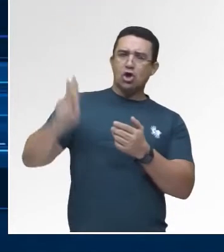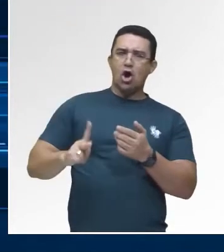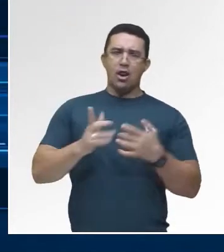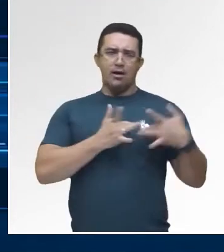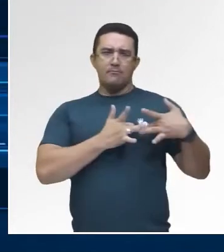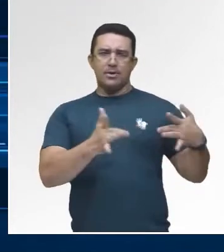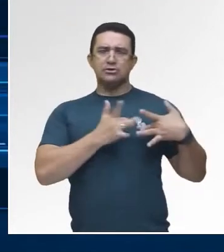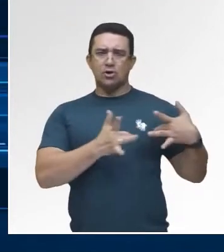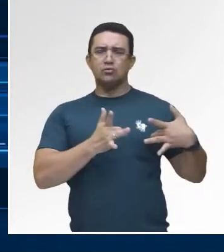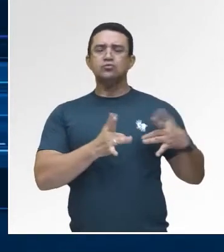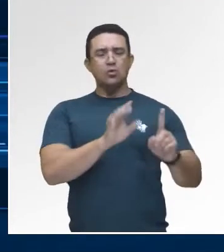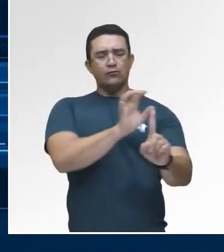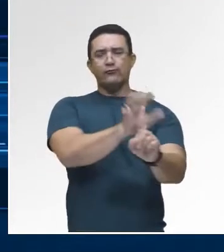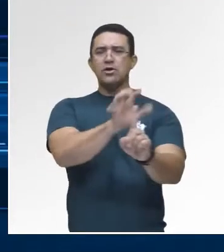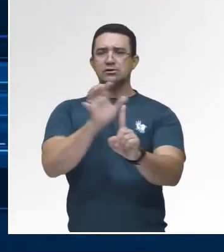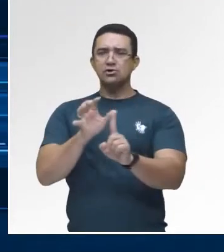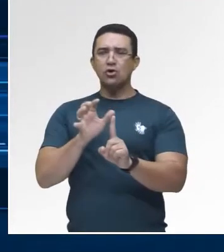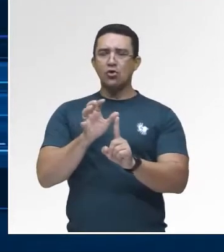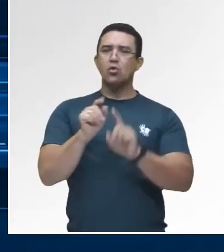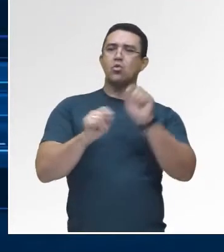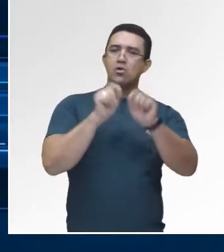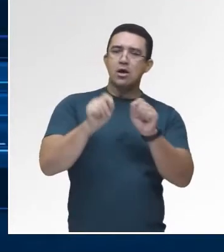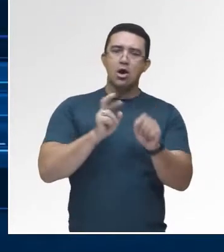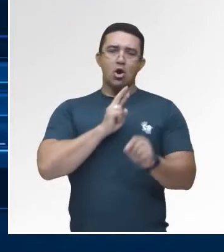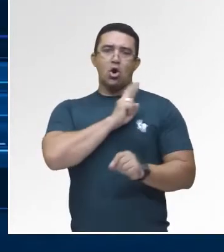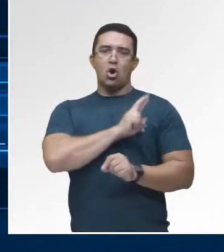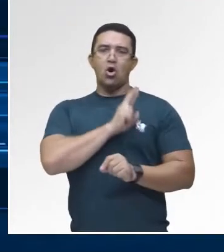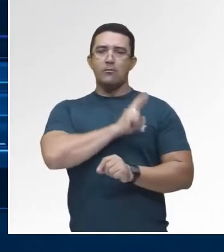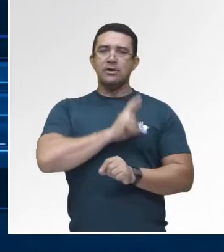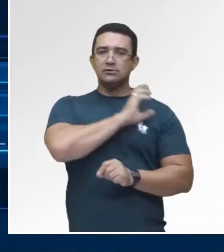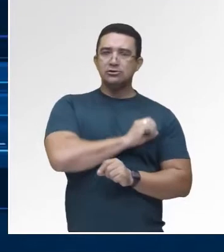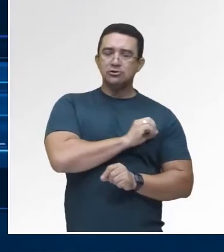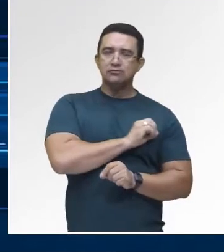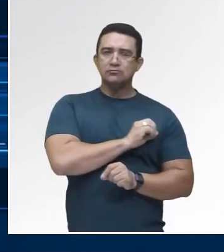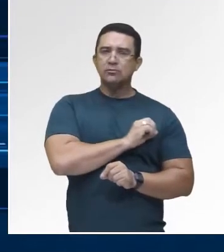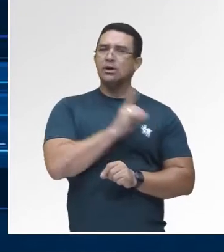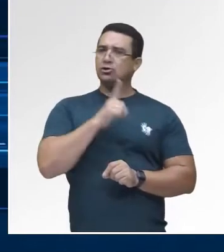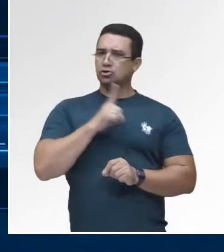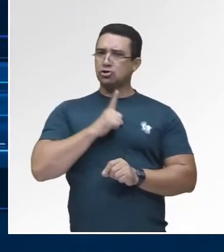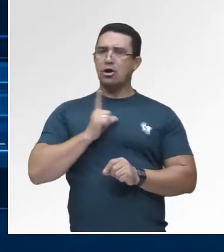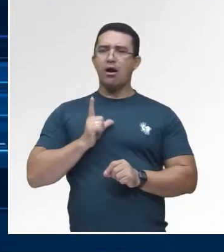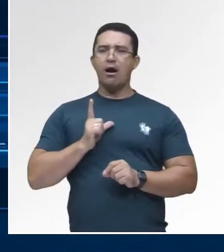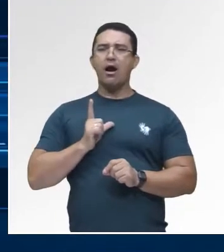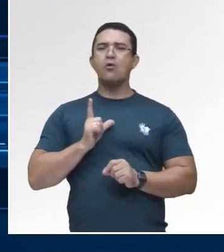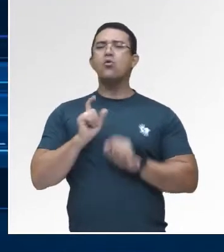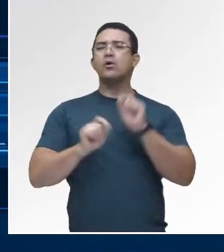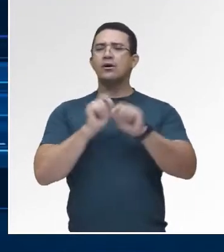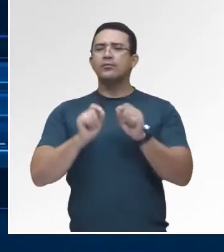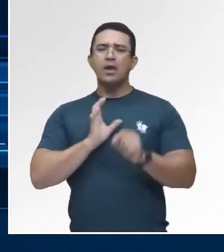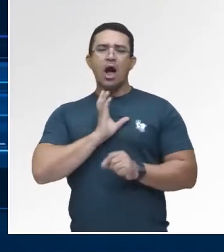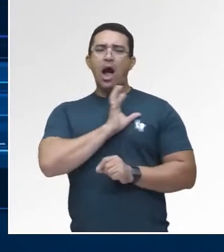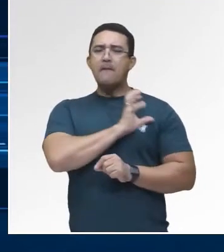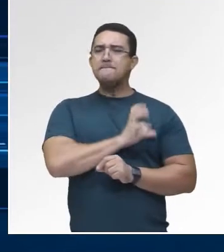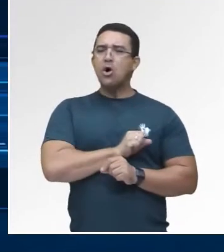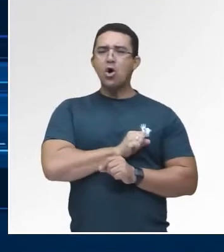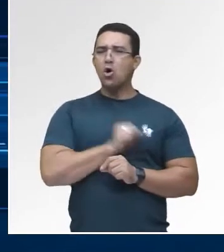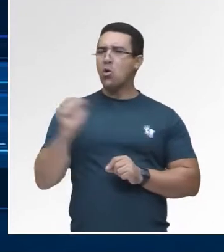do romantismo. Então, além desse amor exagerado, havia também o escapismo, né? Aquela